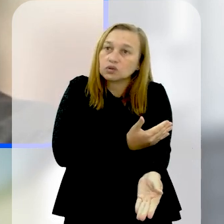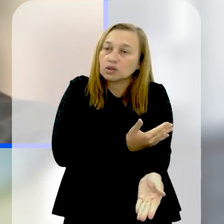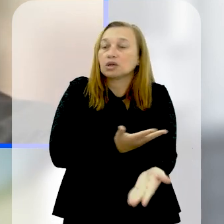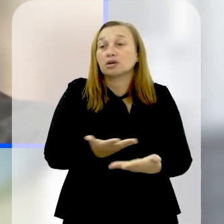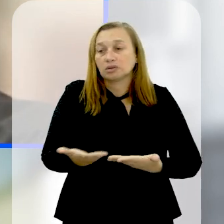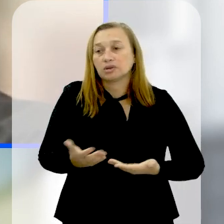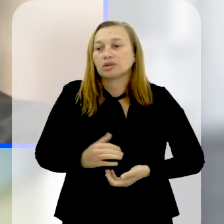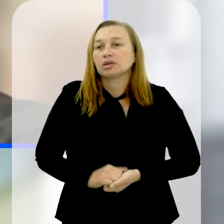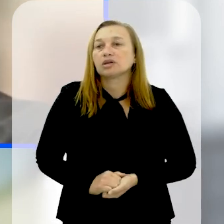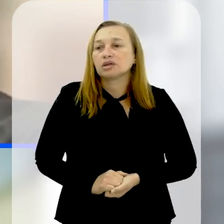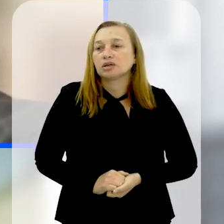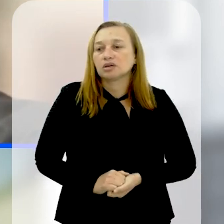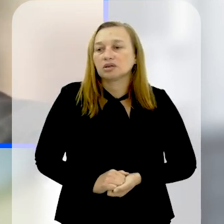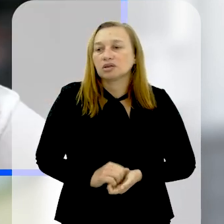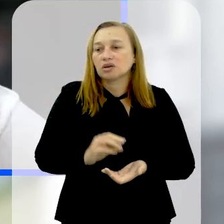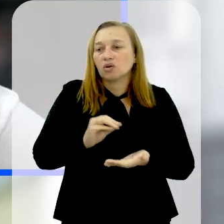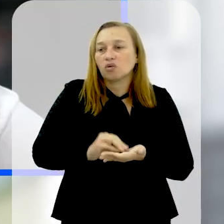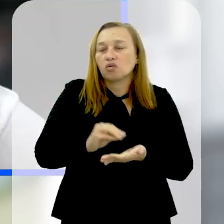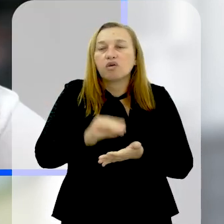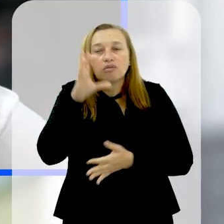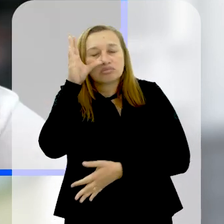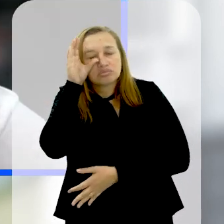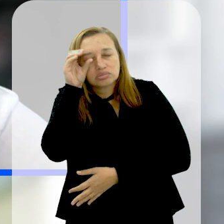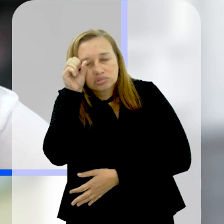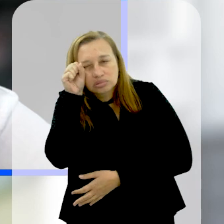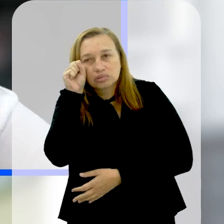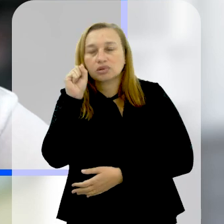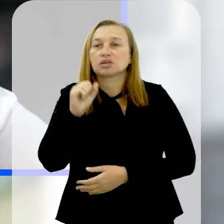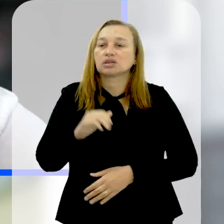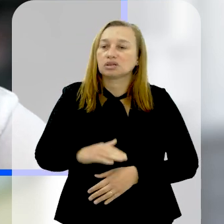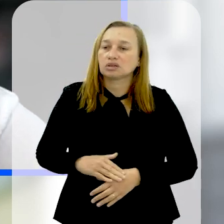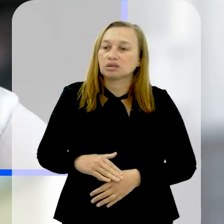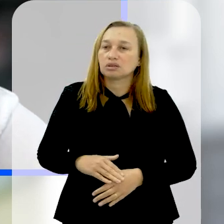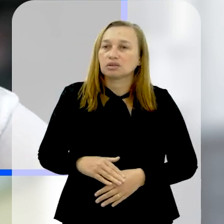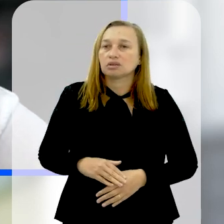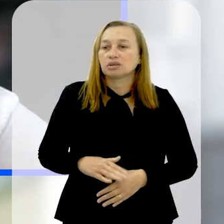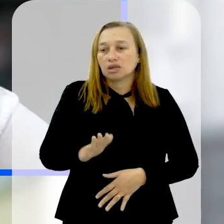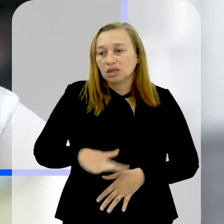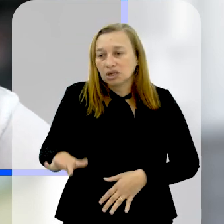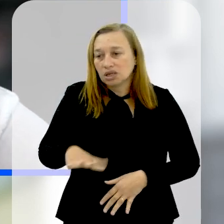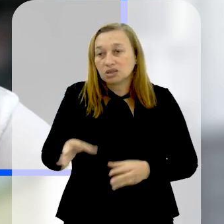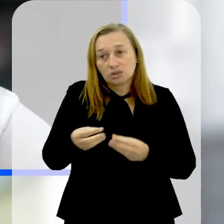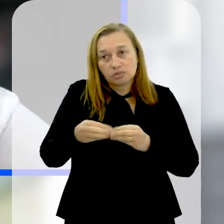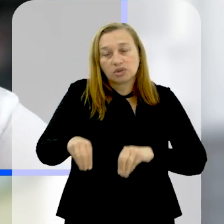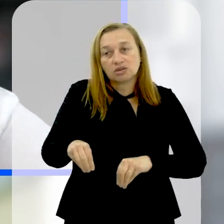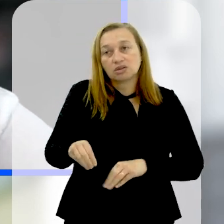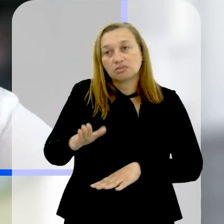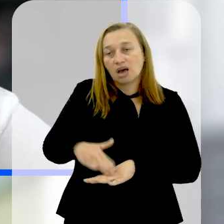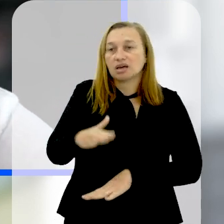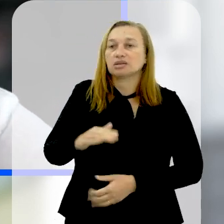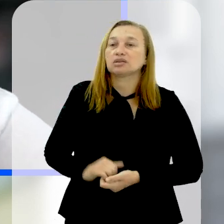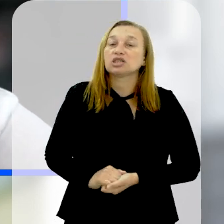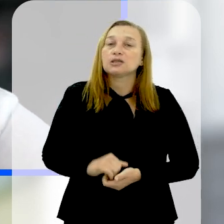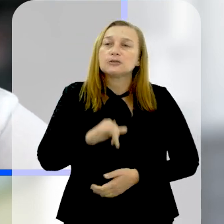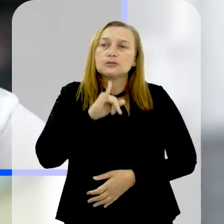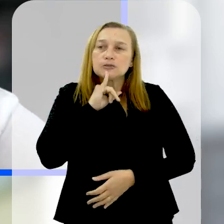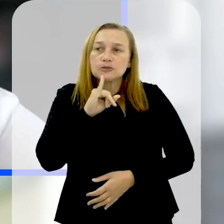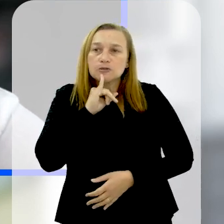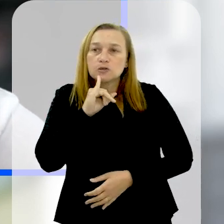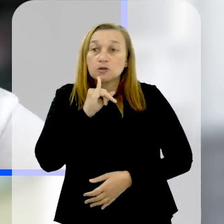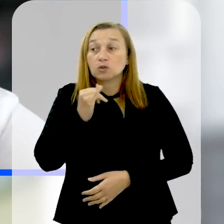e distúrbios do sono, enfim. Para a criança é ainda mais nocivo, né, a presença desse ultraprocessado.